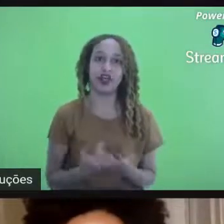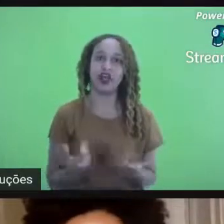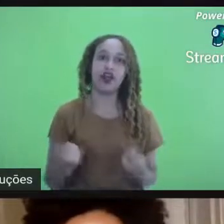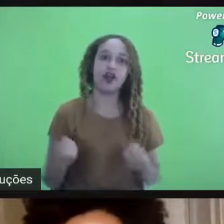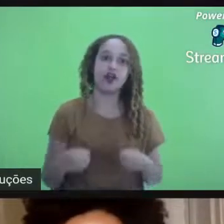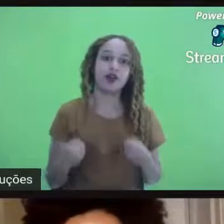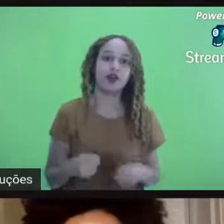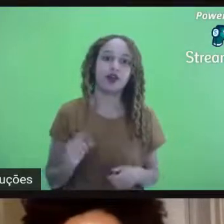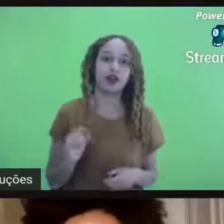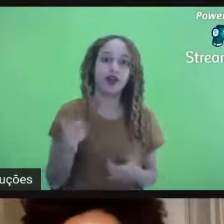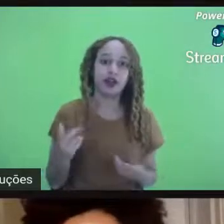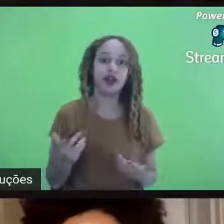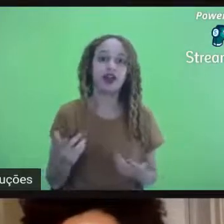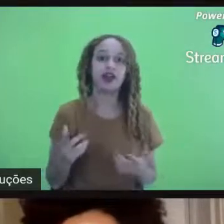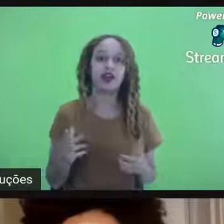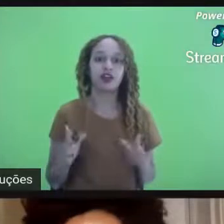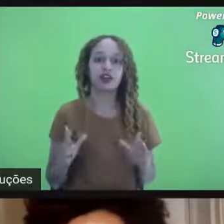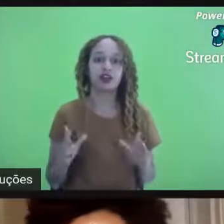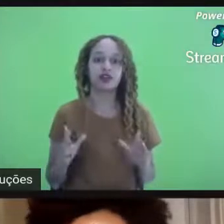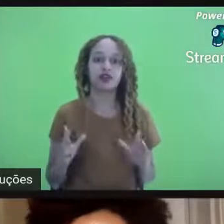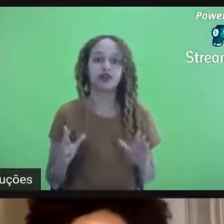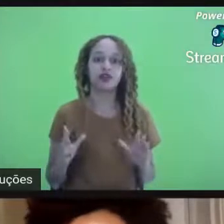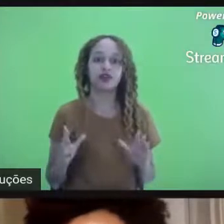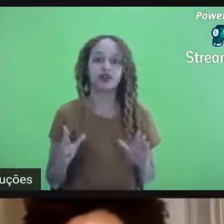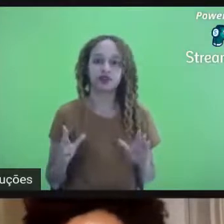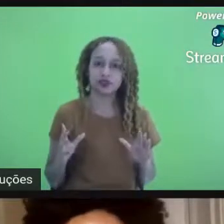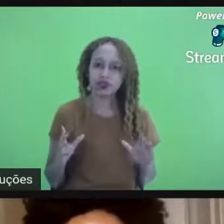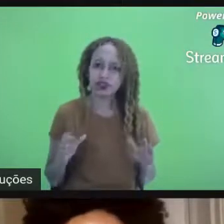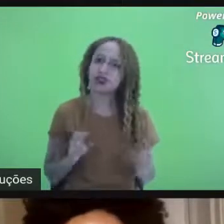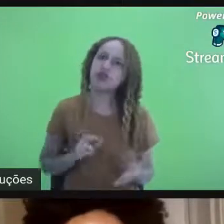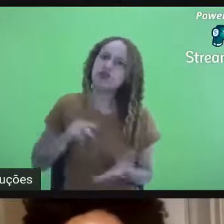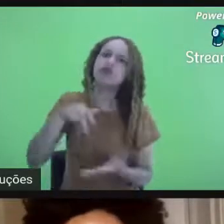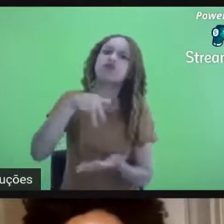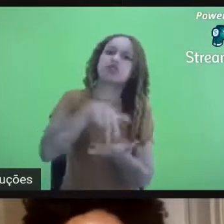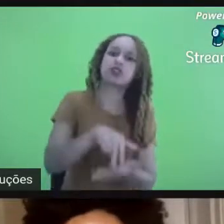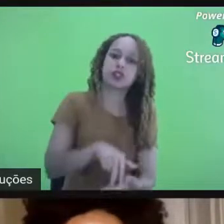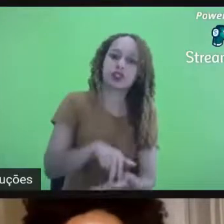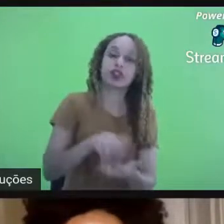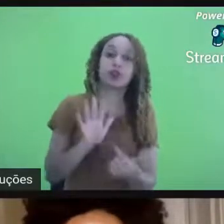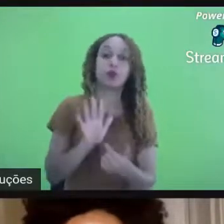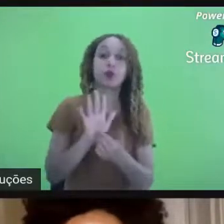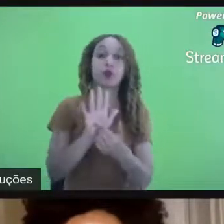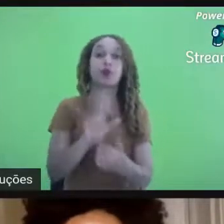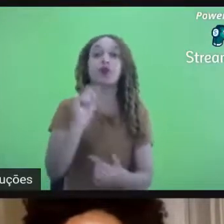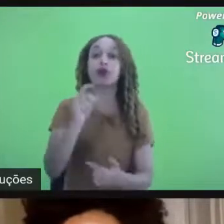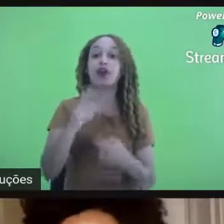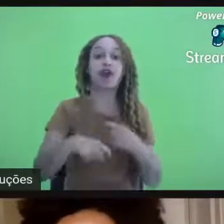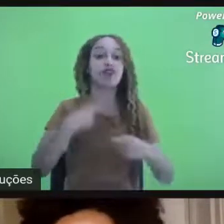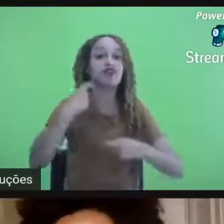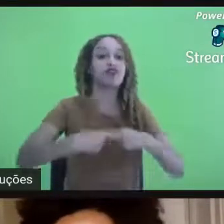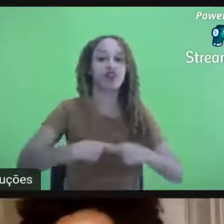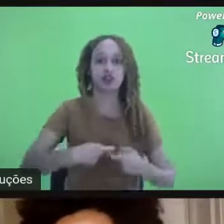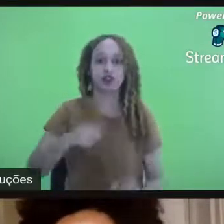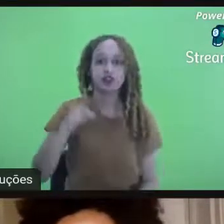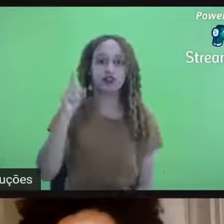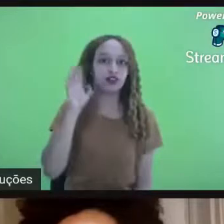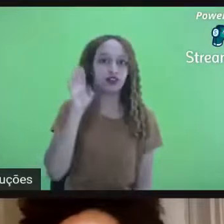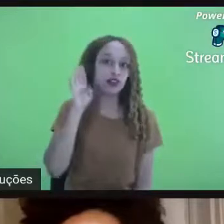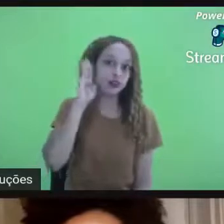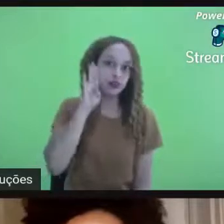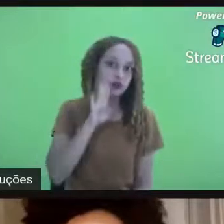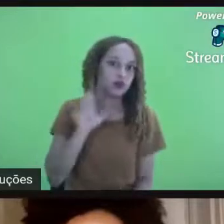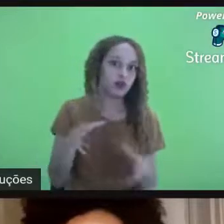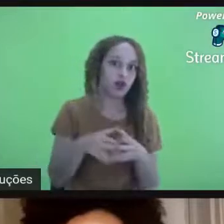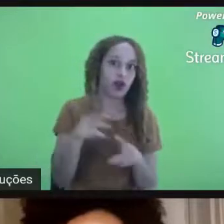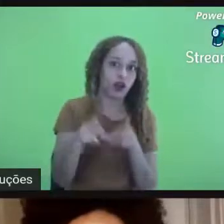A gente tem que se colocar de uma forma que a gente aponte a falha da branquitude e não estabelecer, apesar de todas as